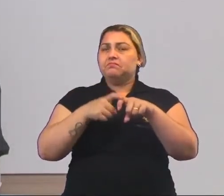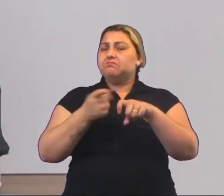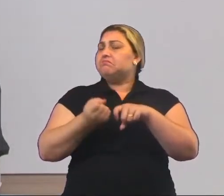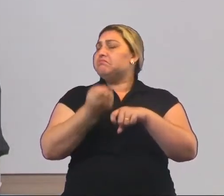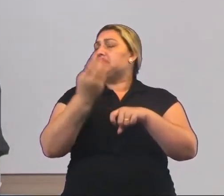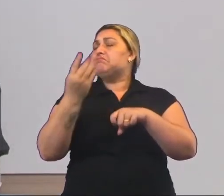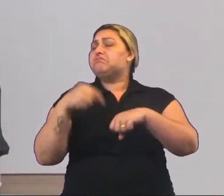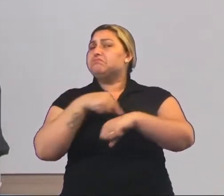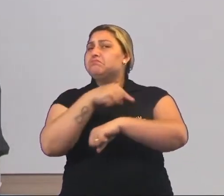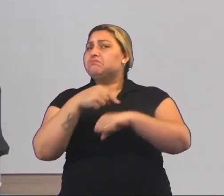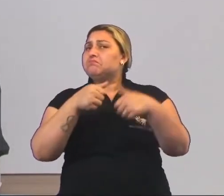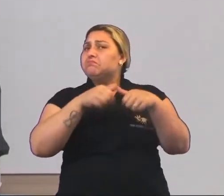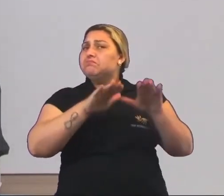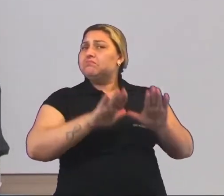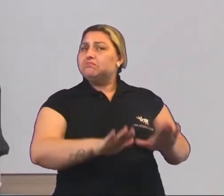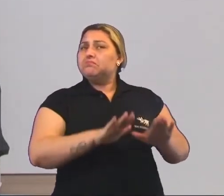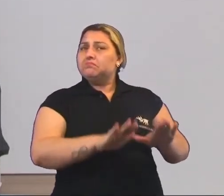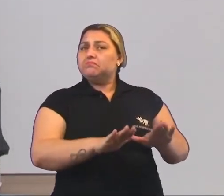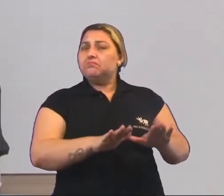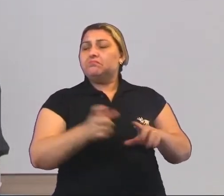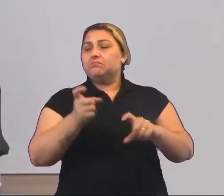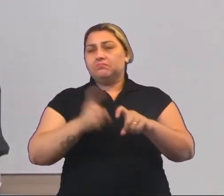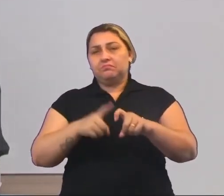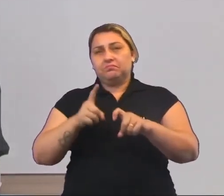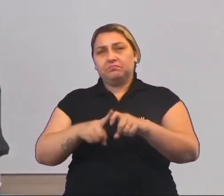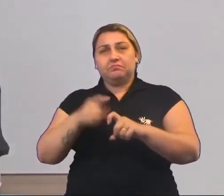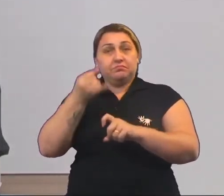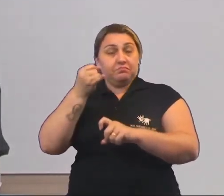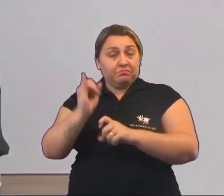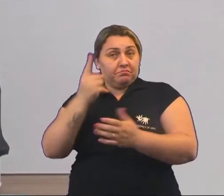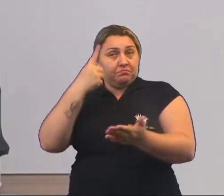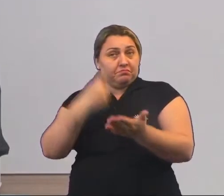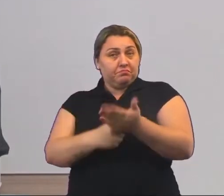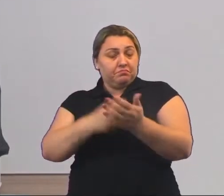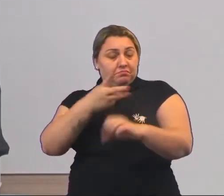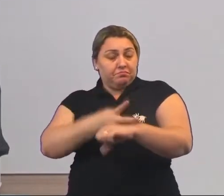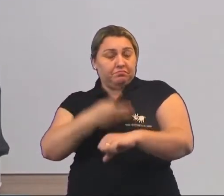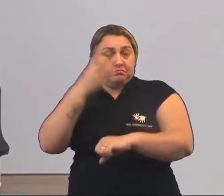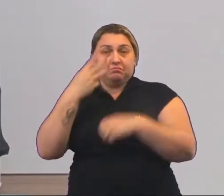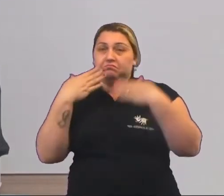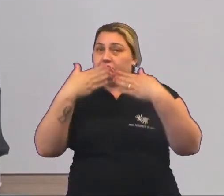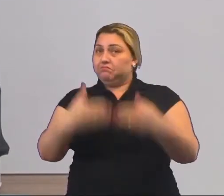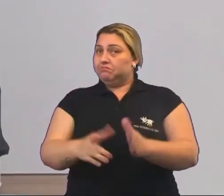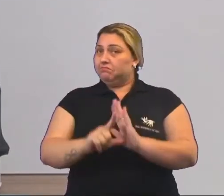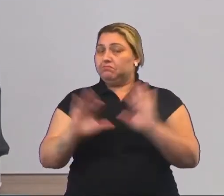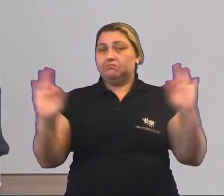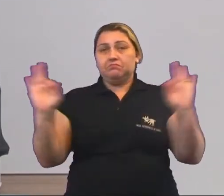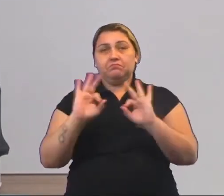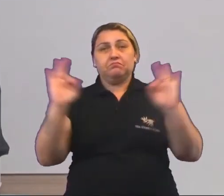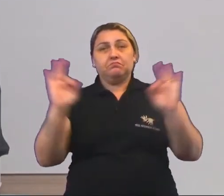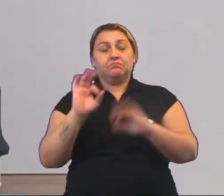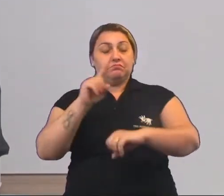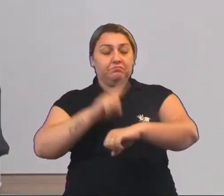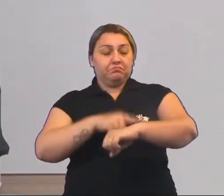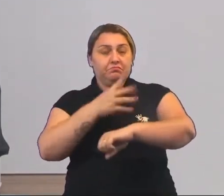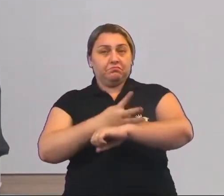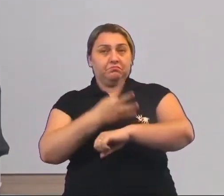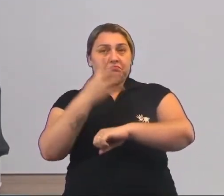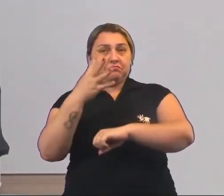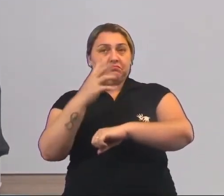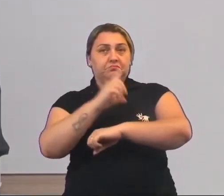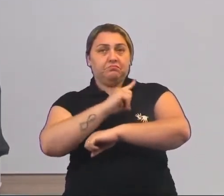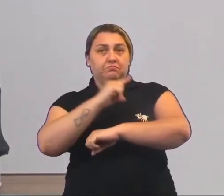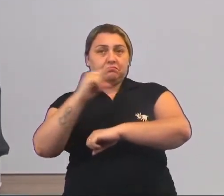no consultório? Se ele marcou para 15, né? E ele não chegou atrasado, quando foi 16